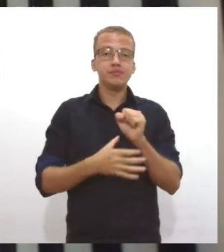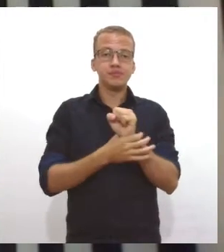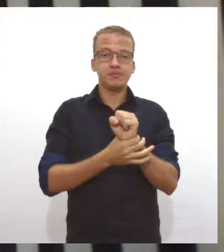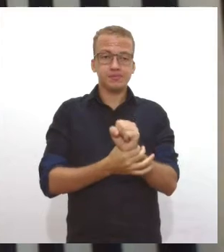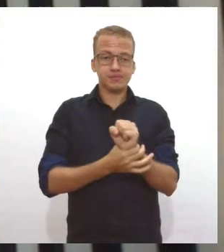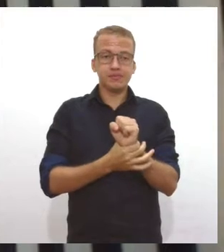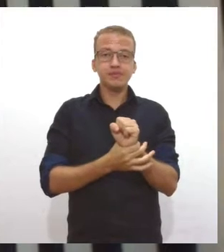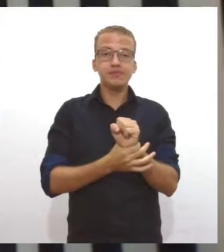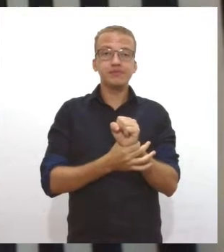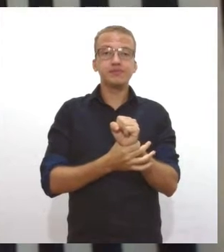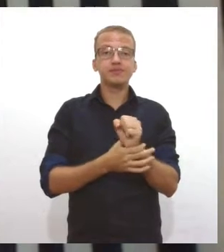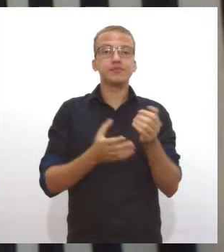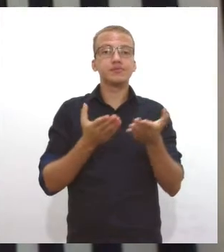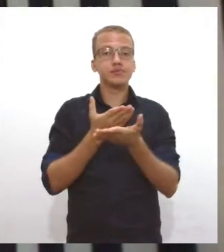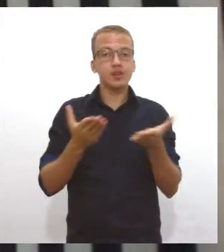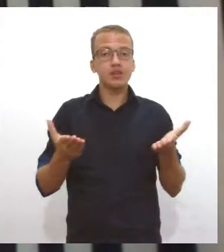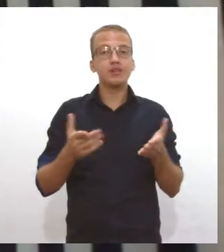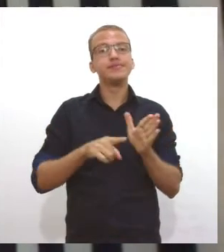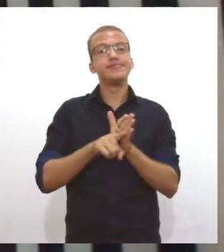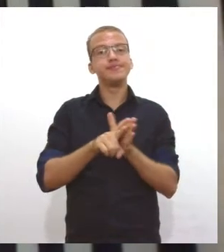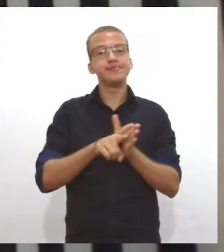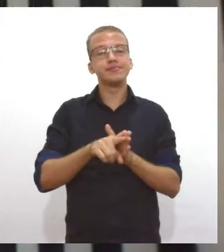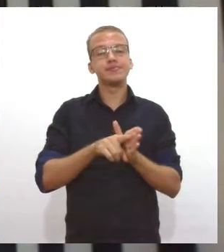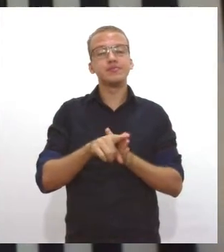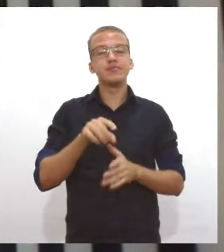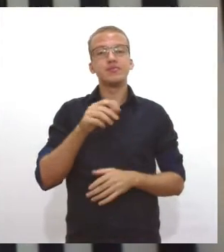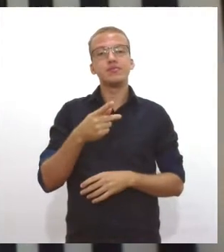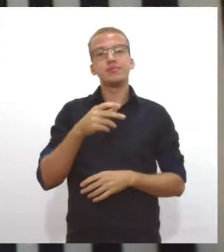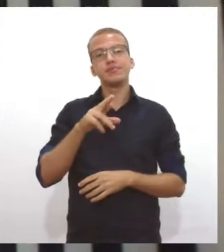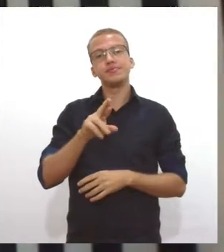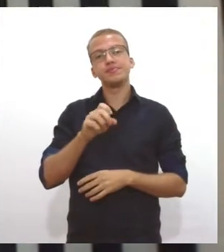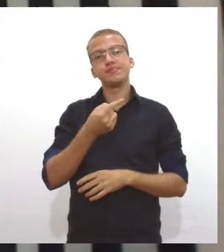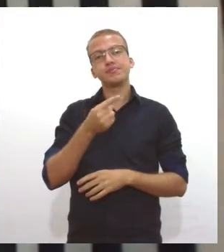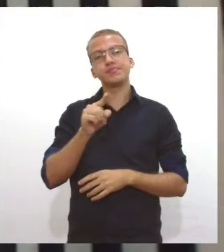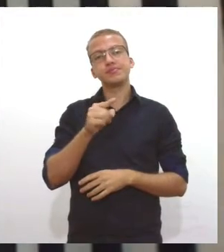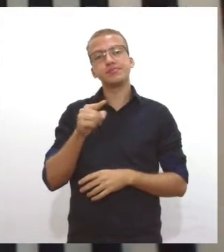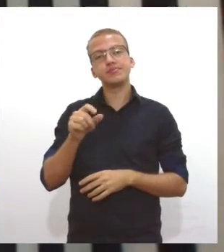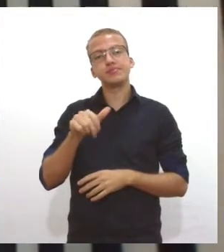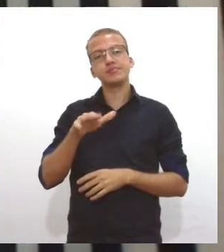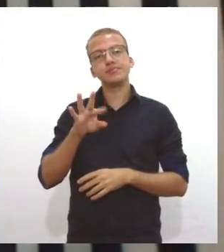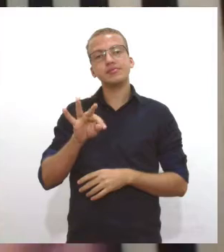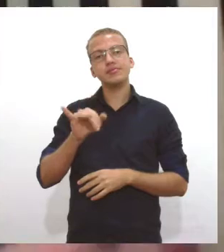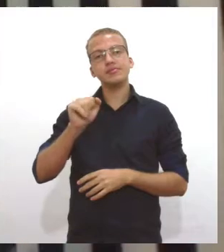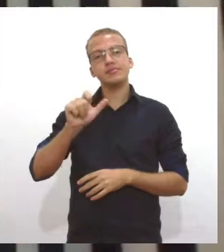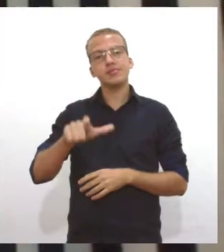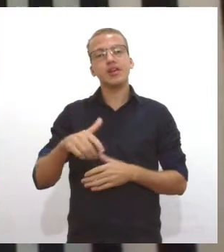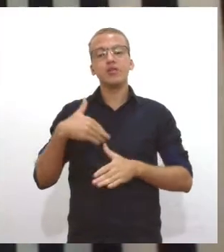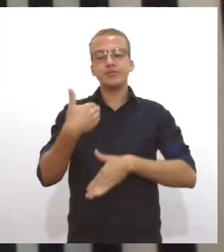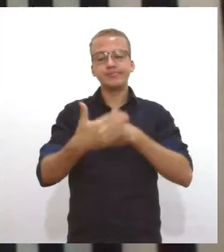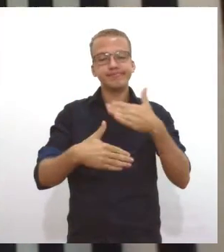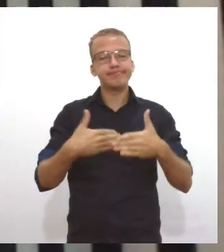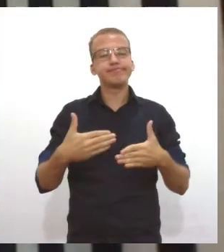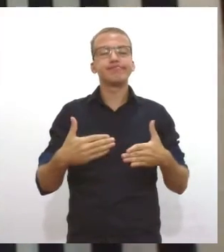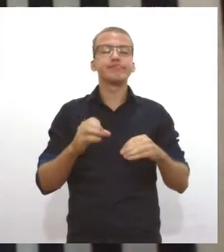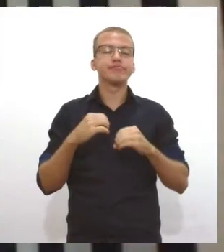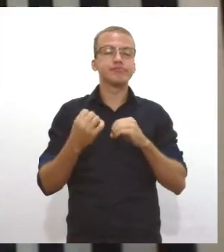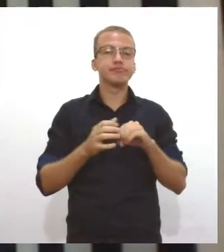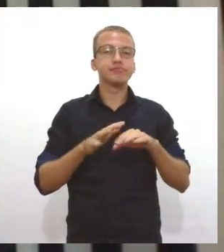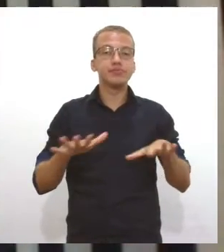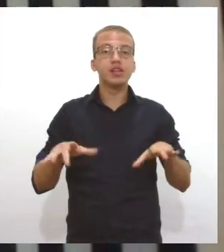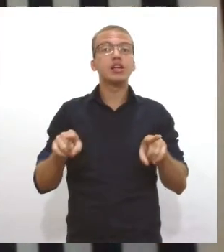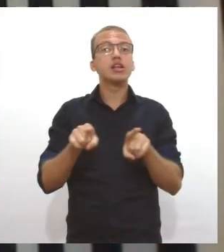exames de pré-natal durante o processo de pandemia e inclusive uma validade de um tempo maior